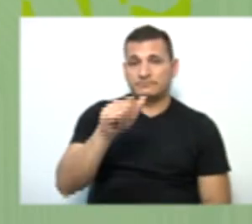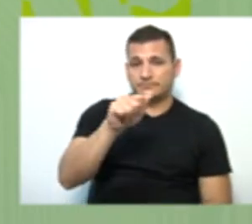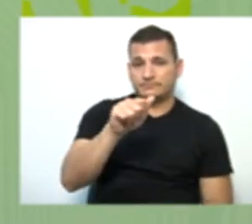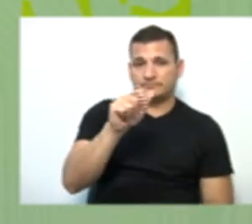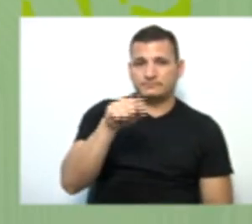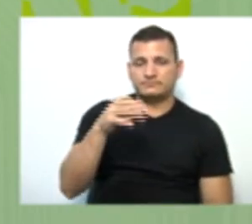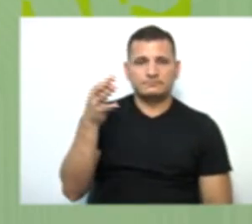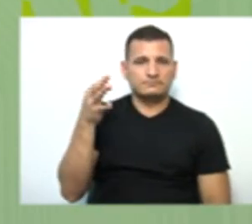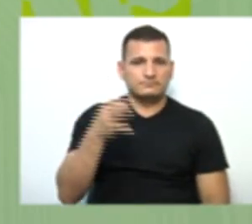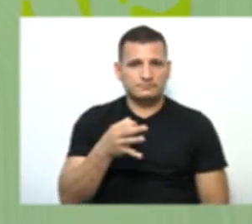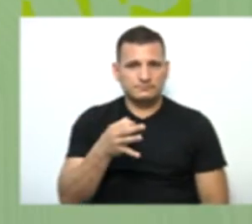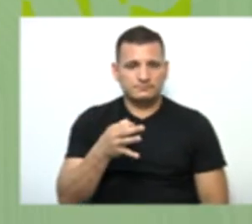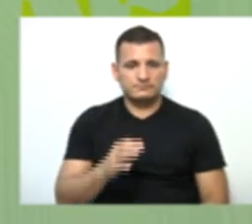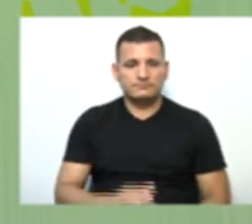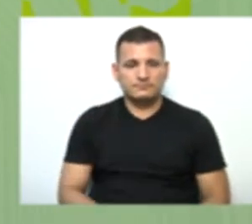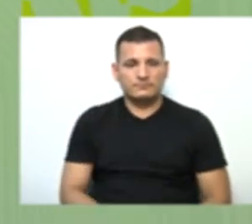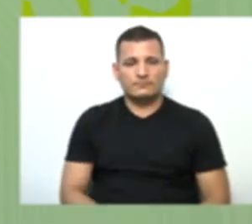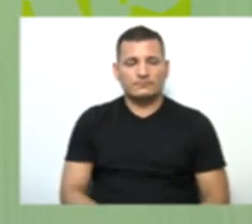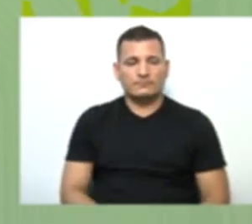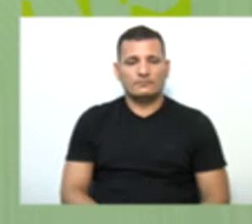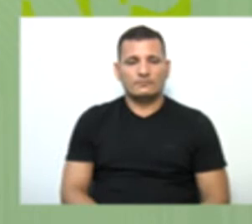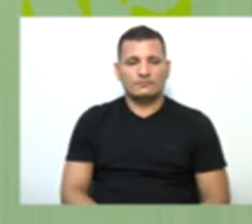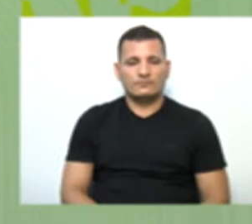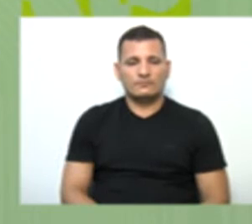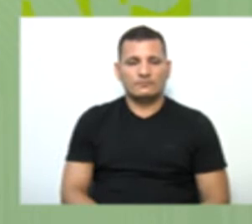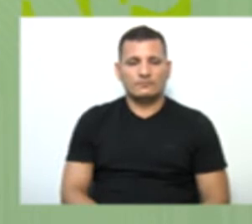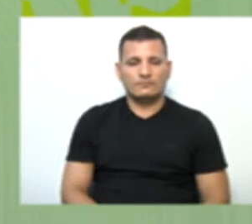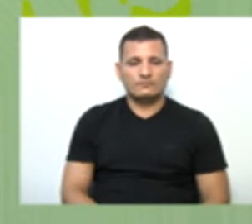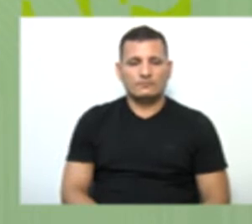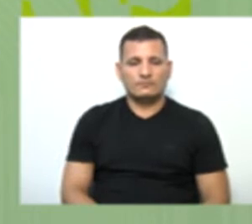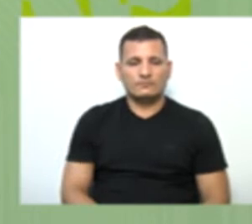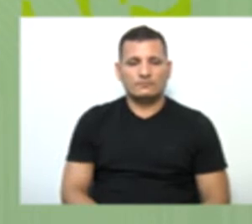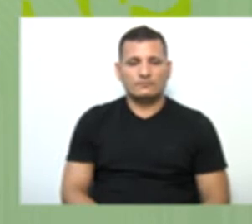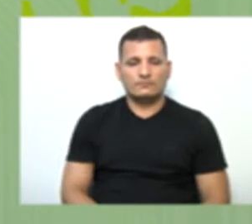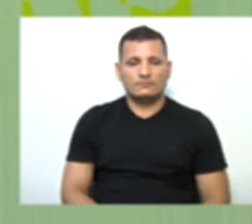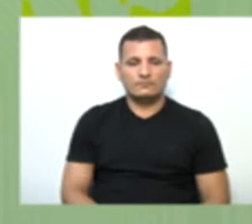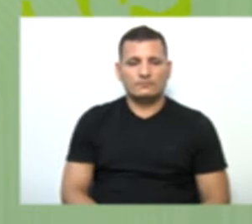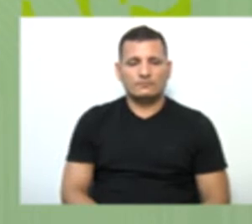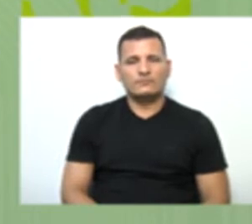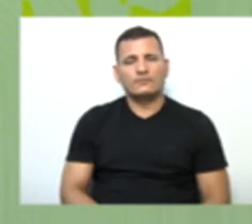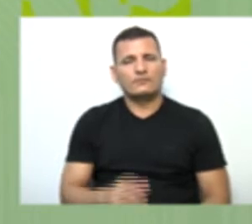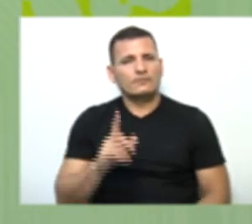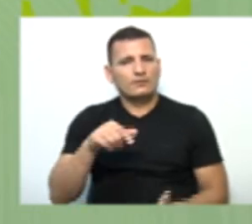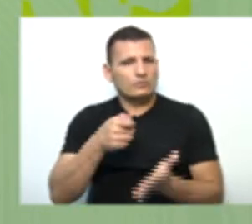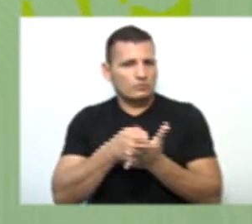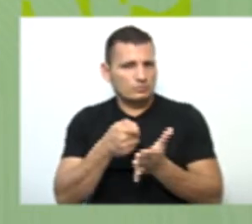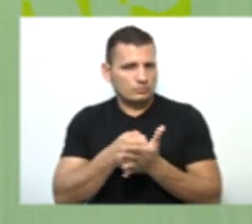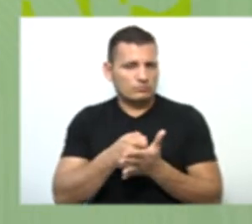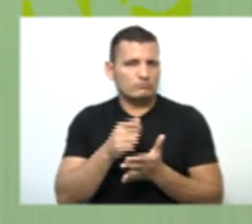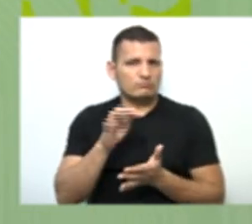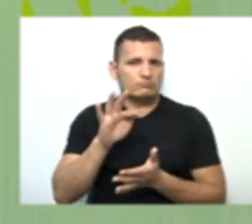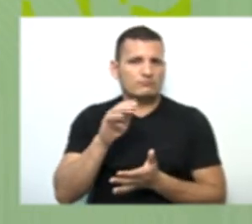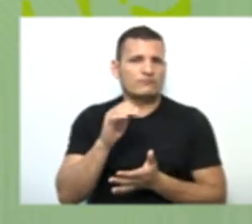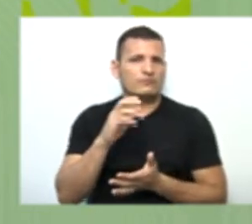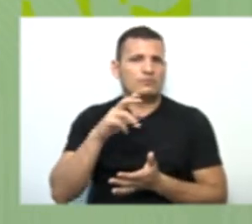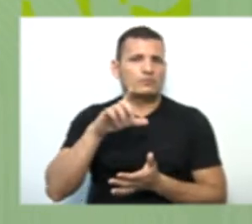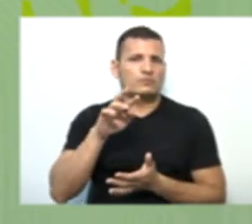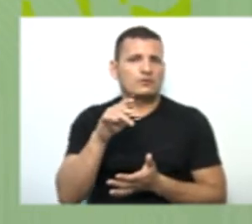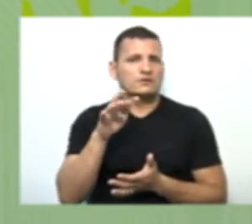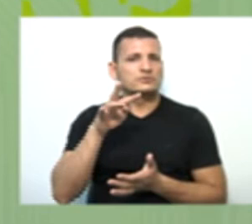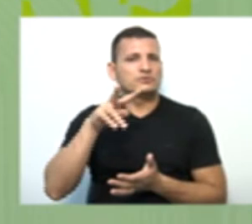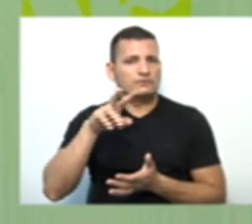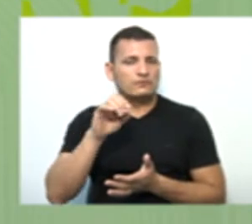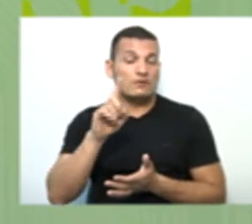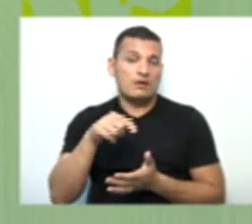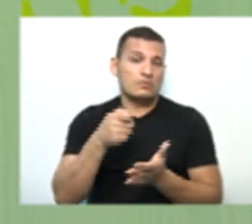correta. É facultativo? Ele é obrigatório ser